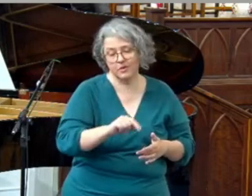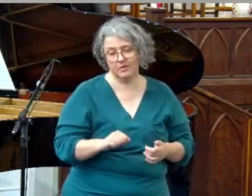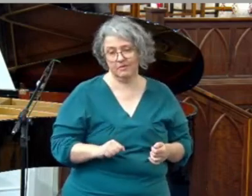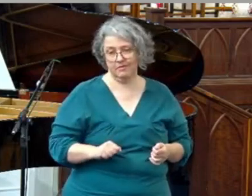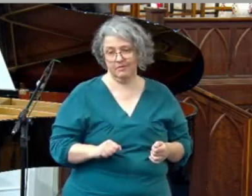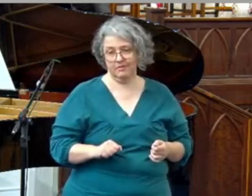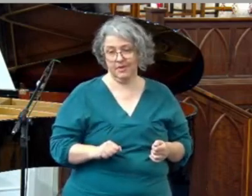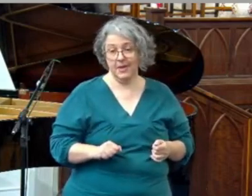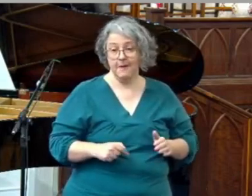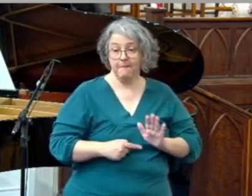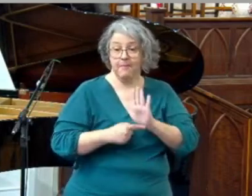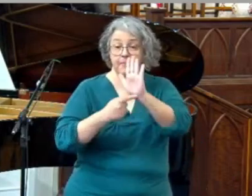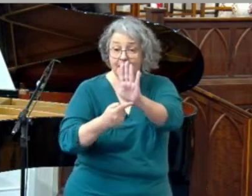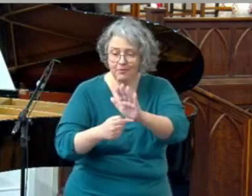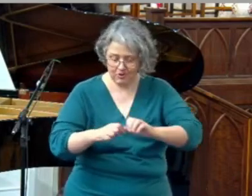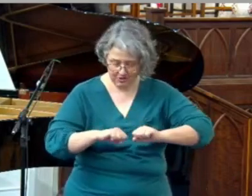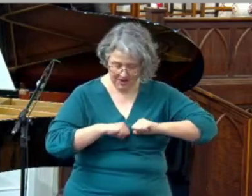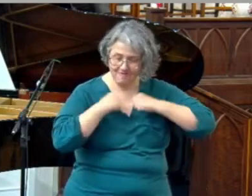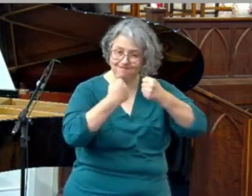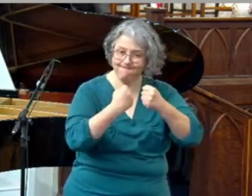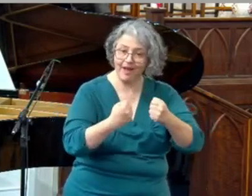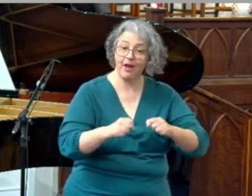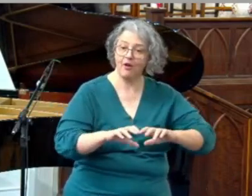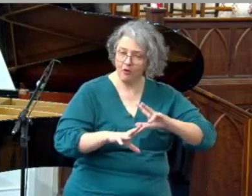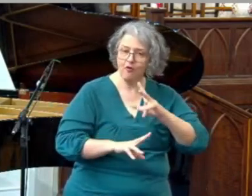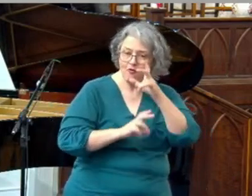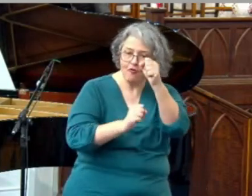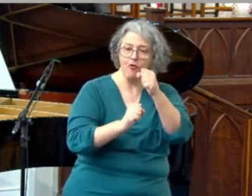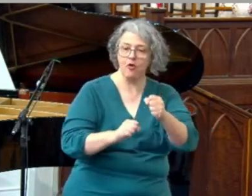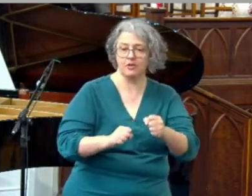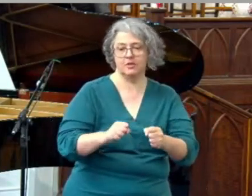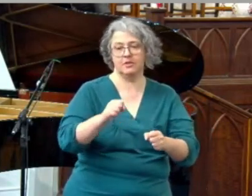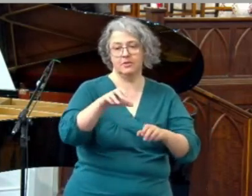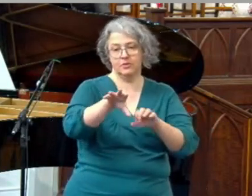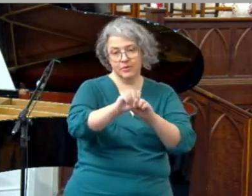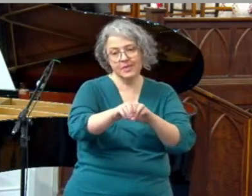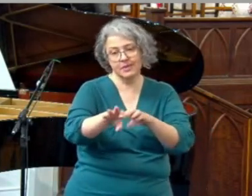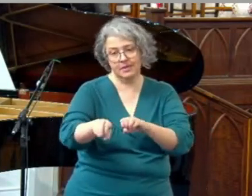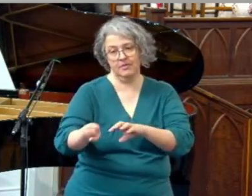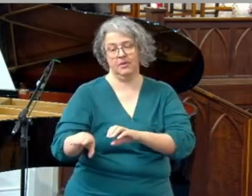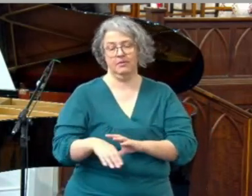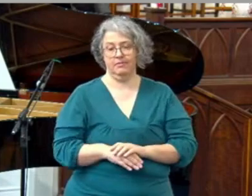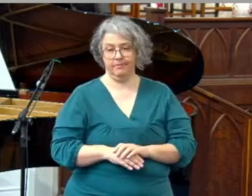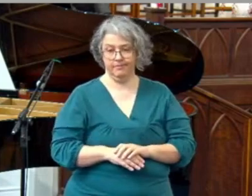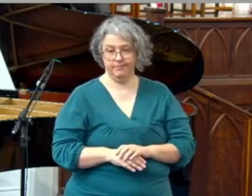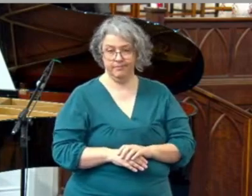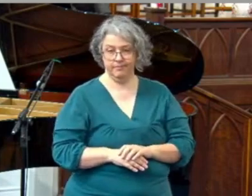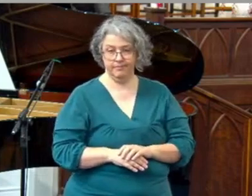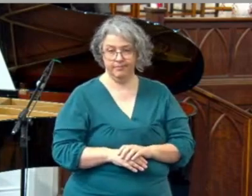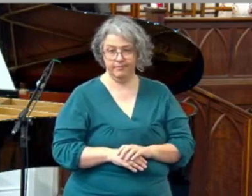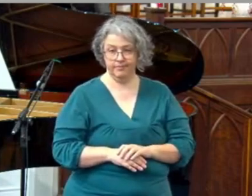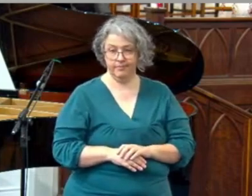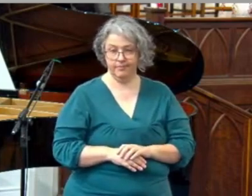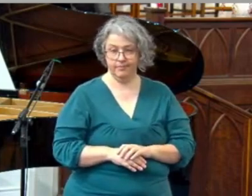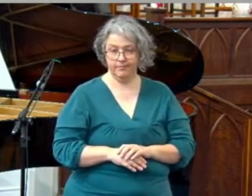isso, mas ele está ensinando aos seus discípulos que eles devem abrir mão dos seus direitos pessoais, talvez